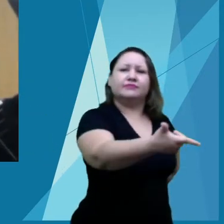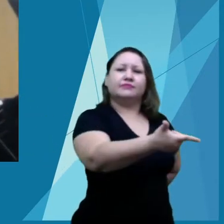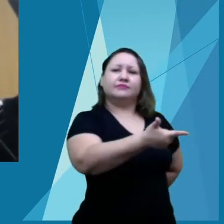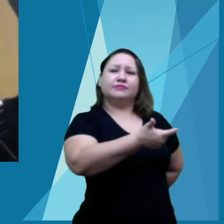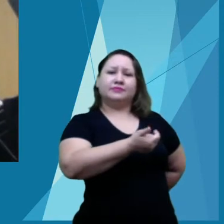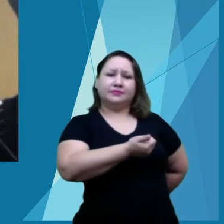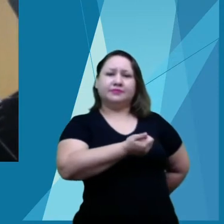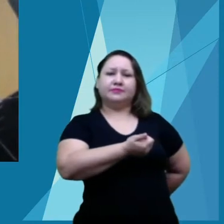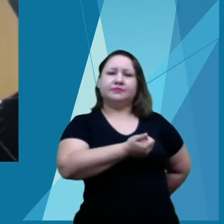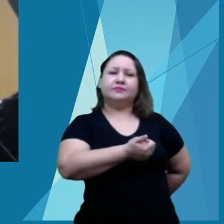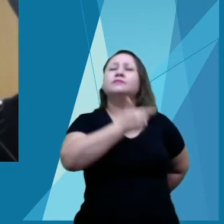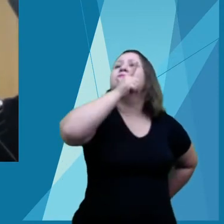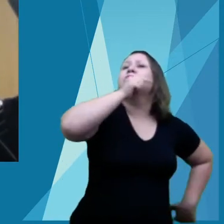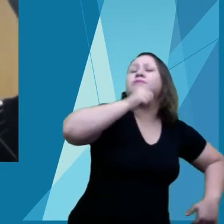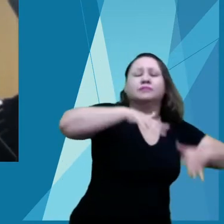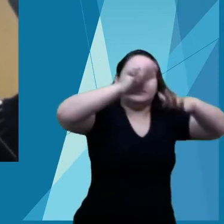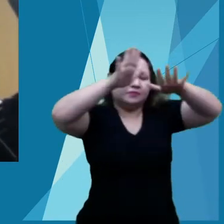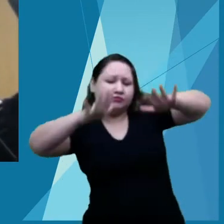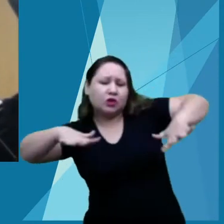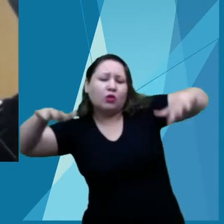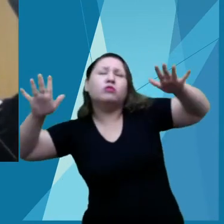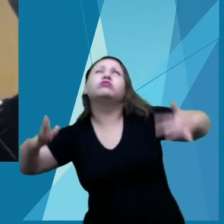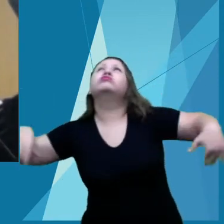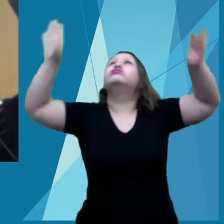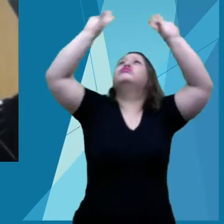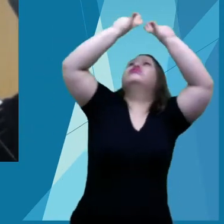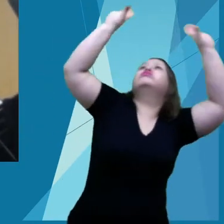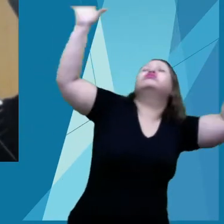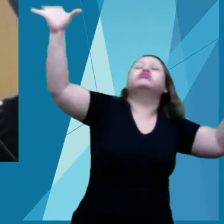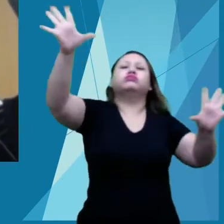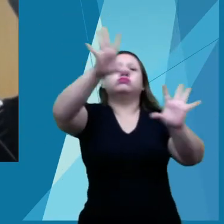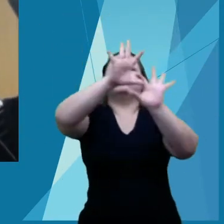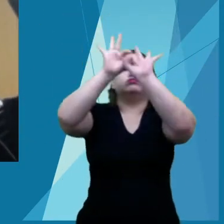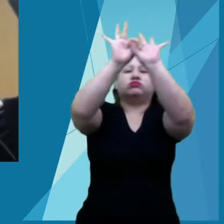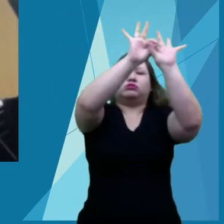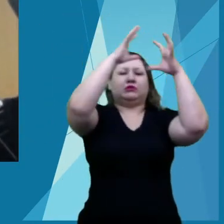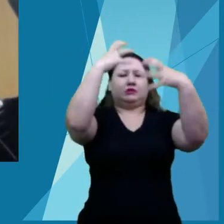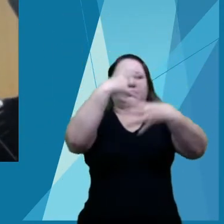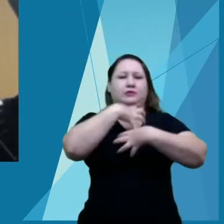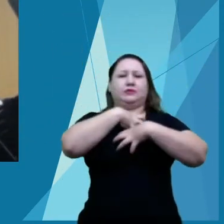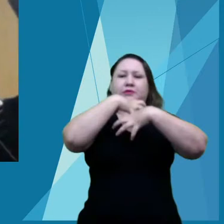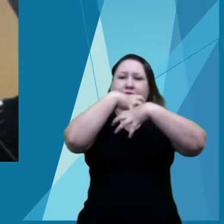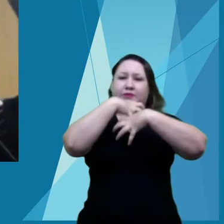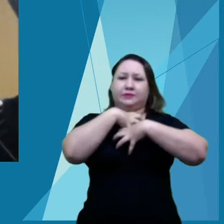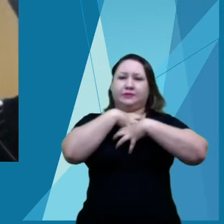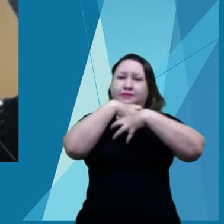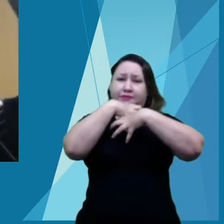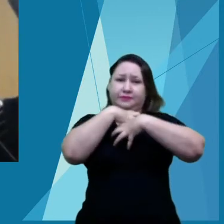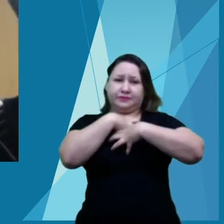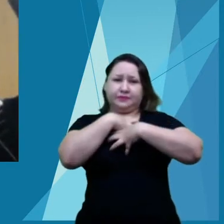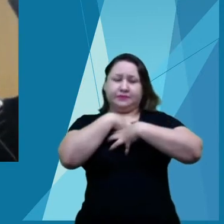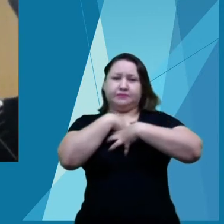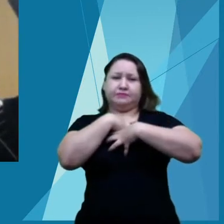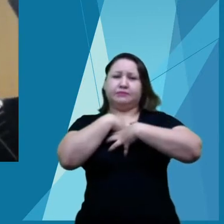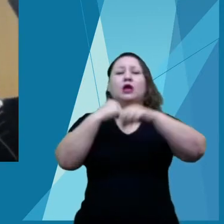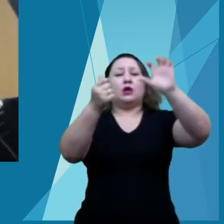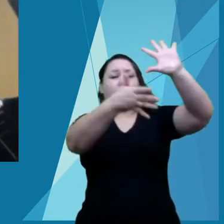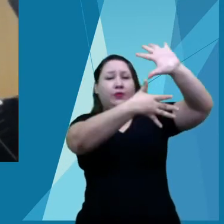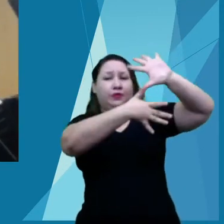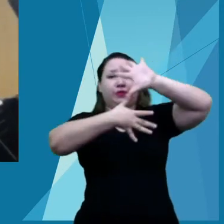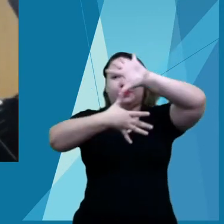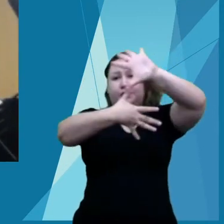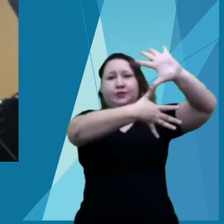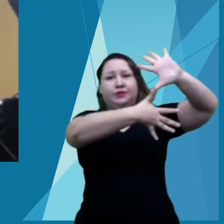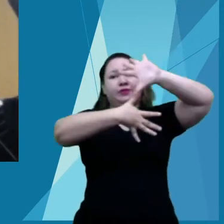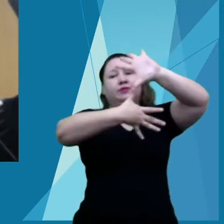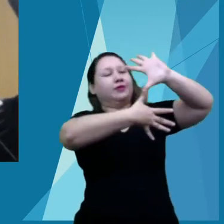América, iluminada ao sol do novo mundo. Do